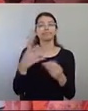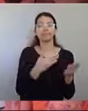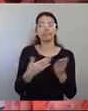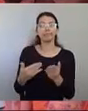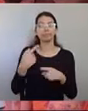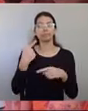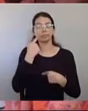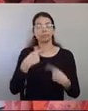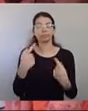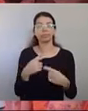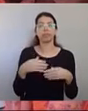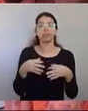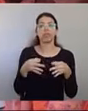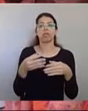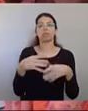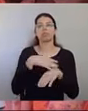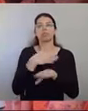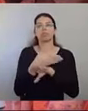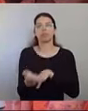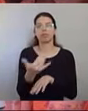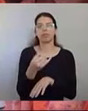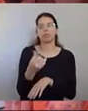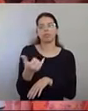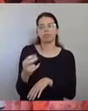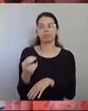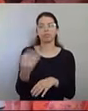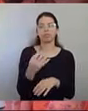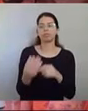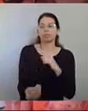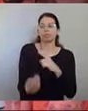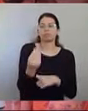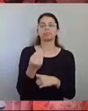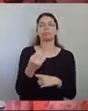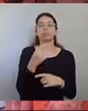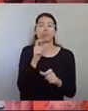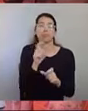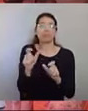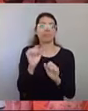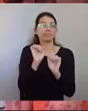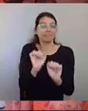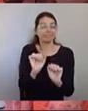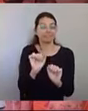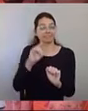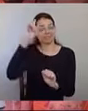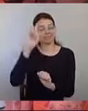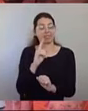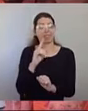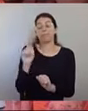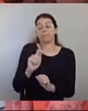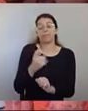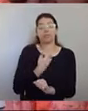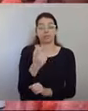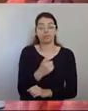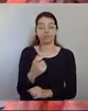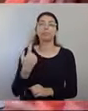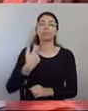algo inédito, conforme palavras suas em dezembro. Requeremos, considerando as alíneas C do ponto 3 do artigo 28, a